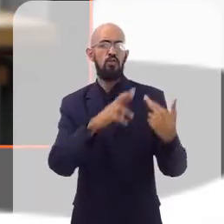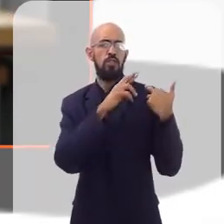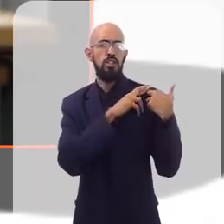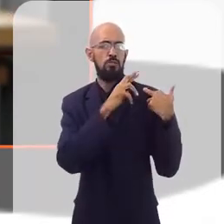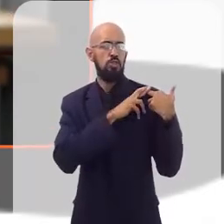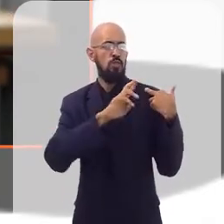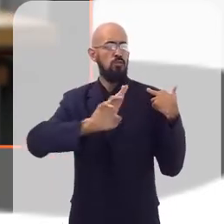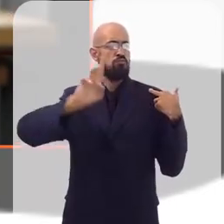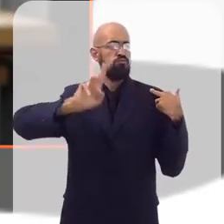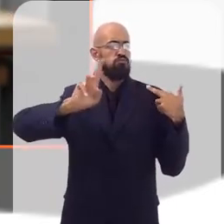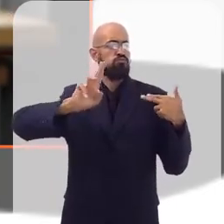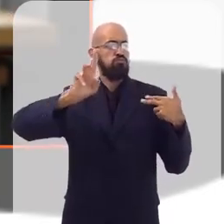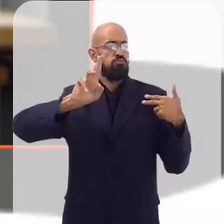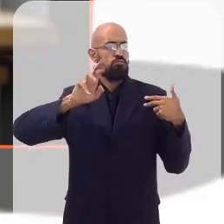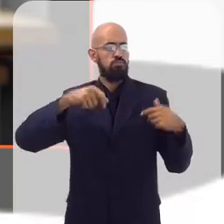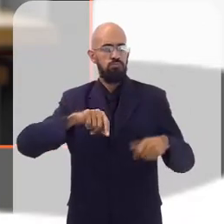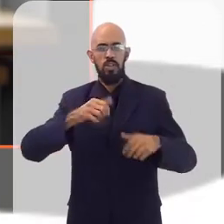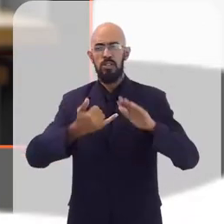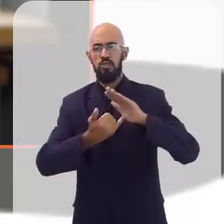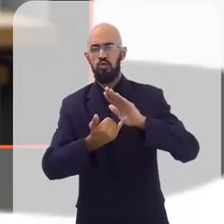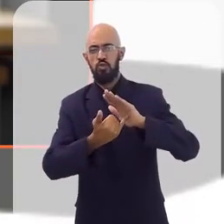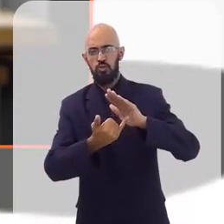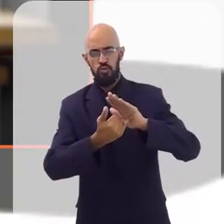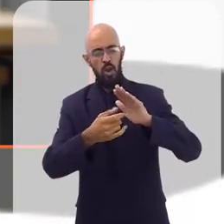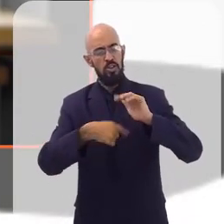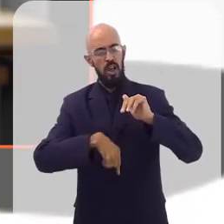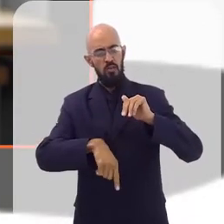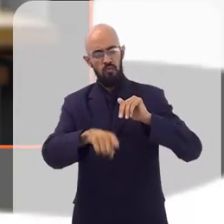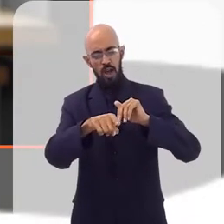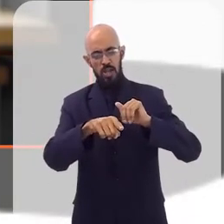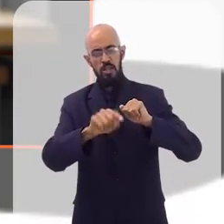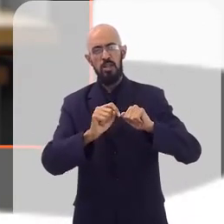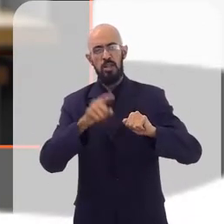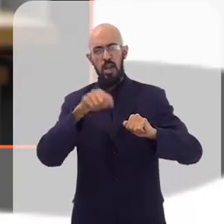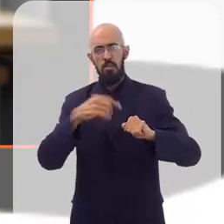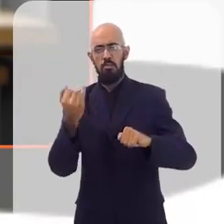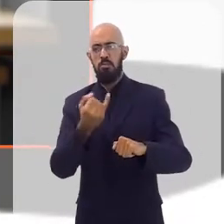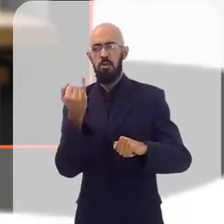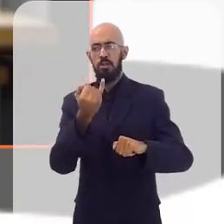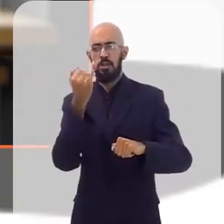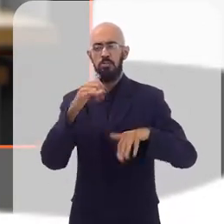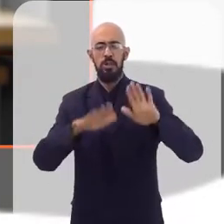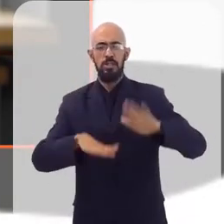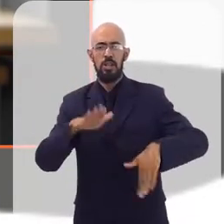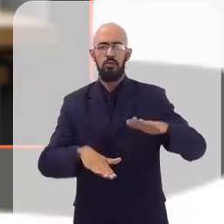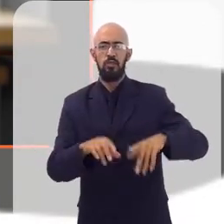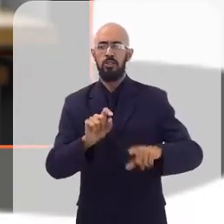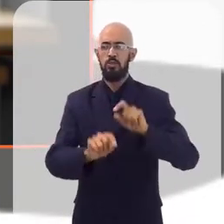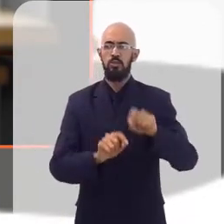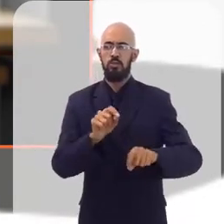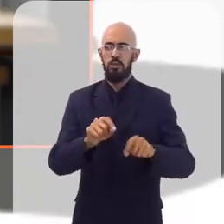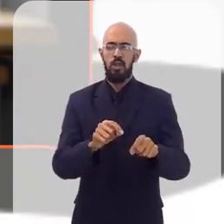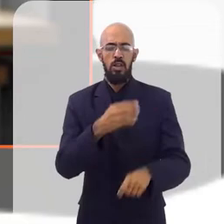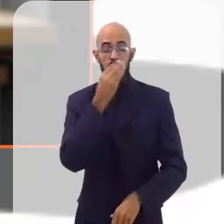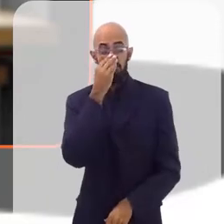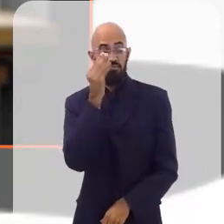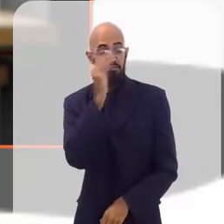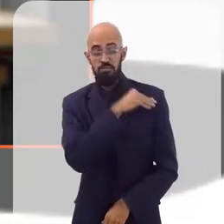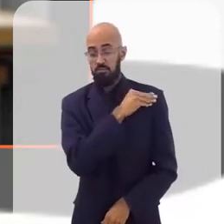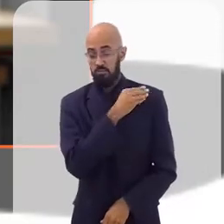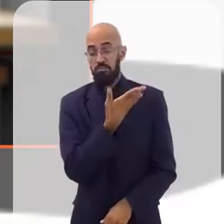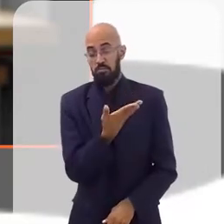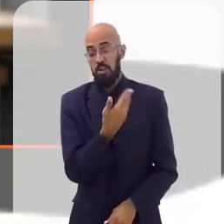vai ser o representante dessas instituições né que são fundamentais mas que muitas vezes são